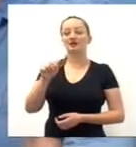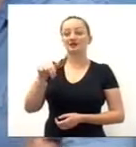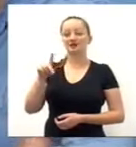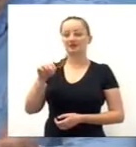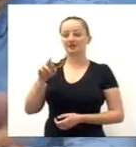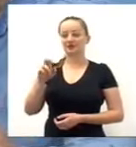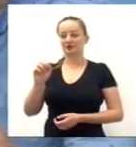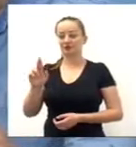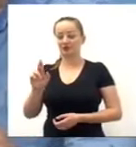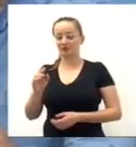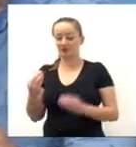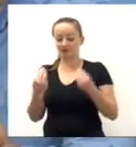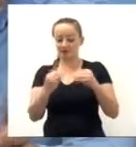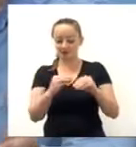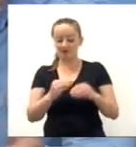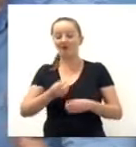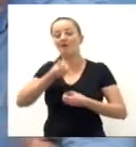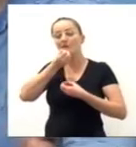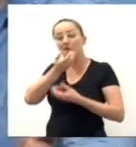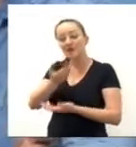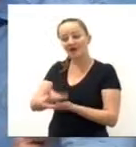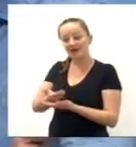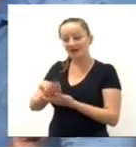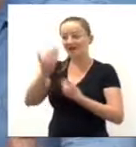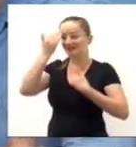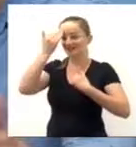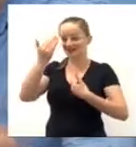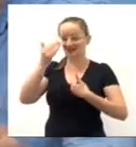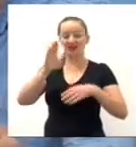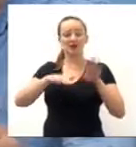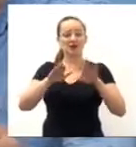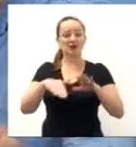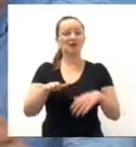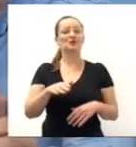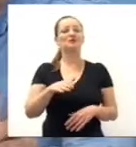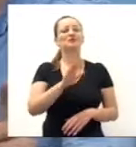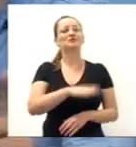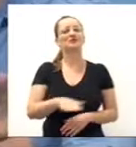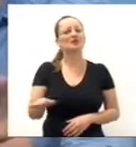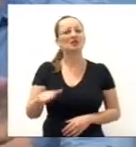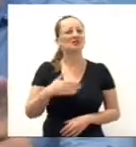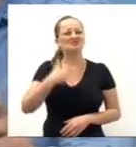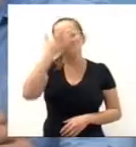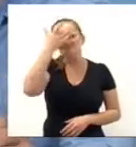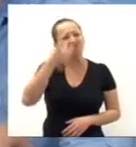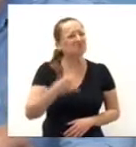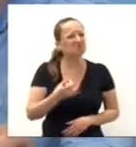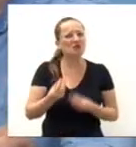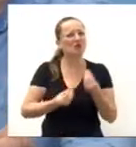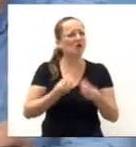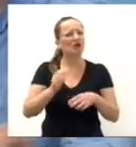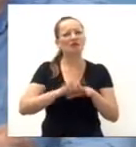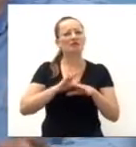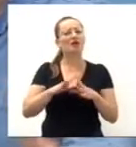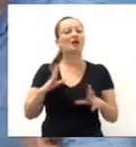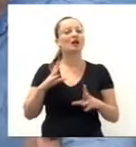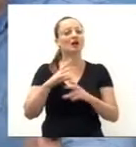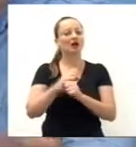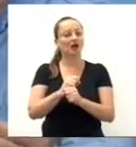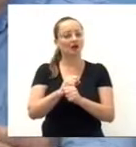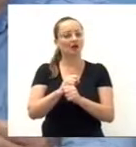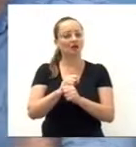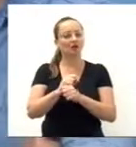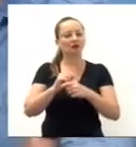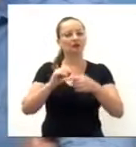aula, agradecendo. Porém, a Mariana e alguns outros alunos estão questionando que não entenderam muito bem como fazer o cálculo do